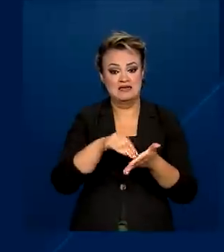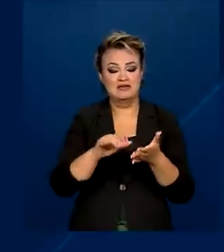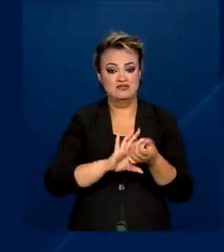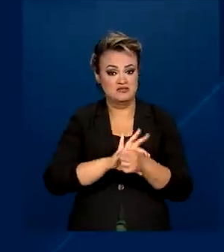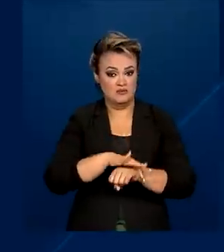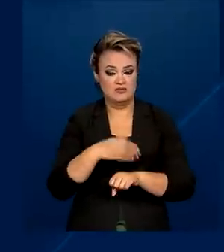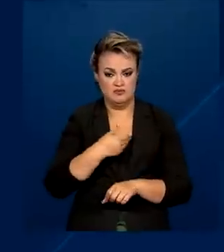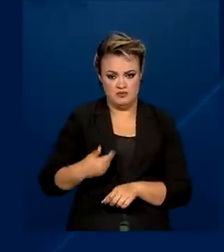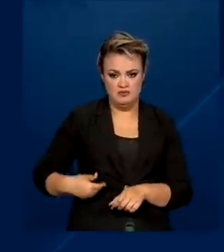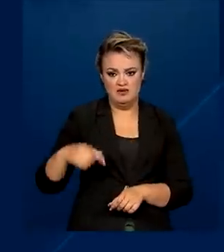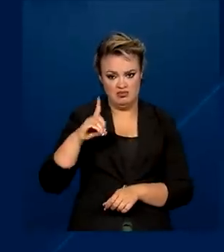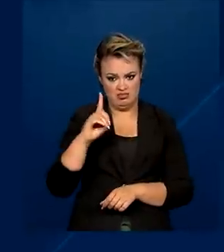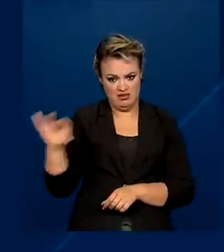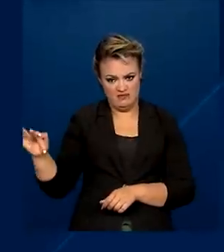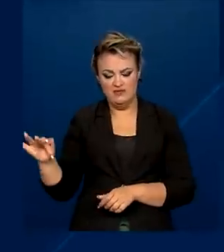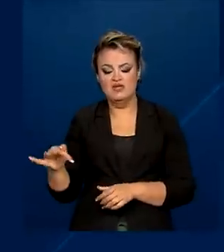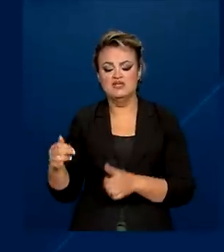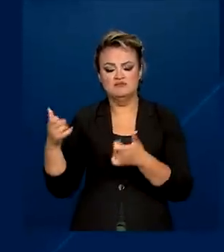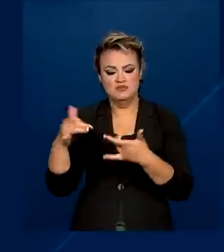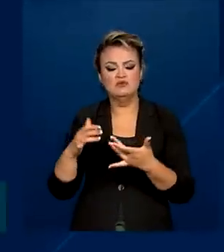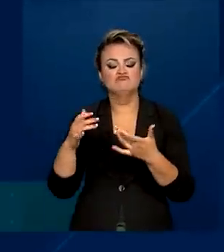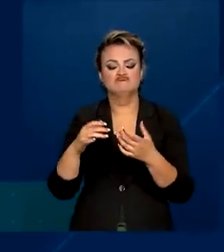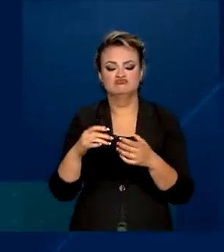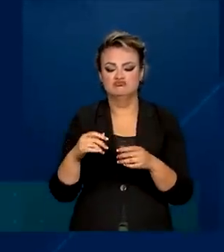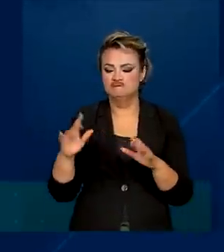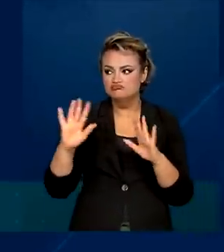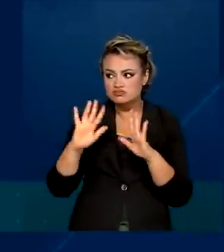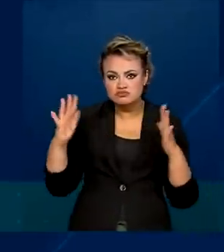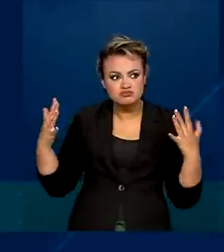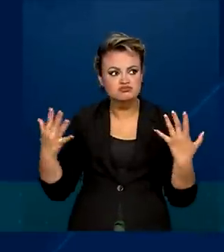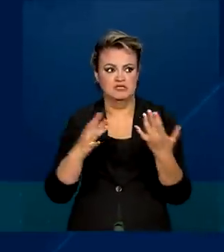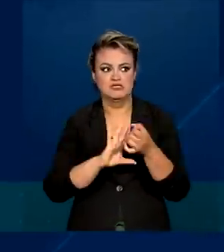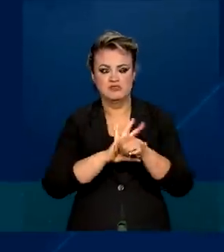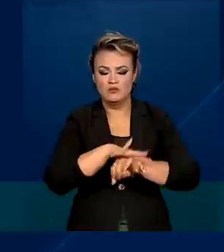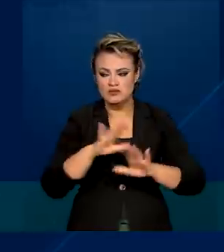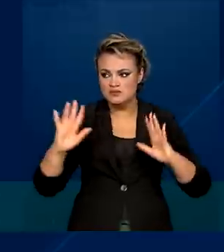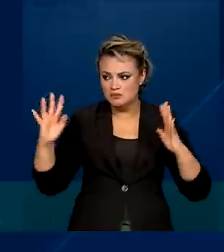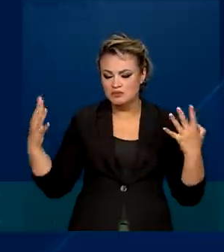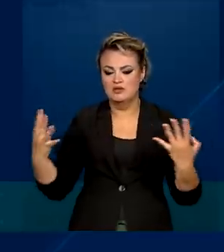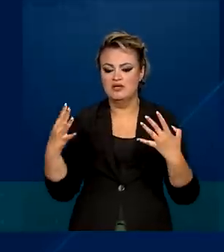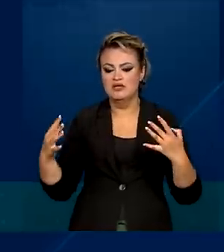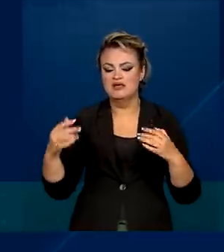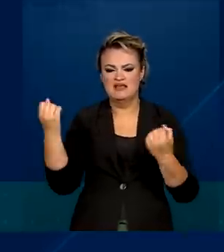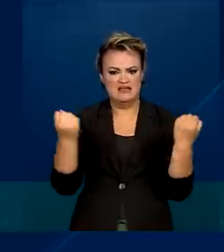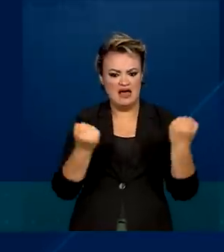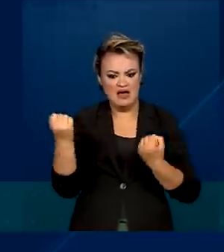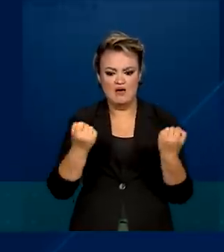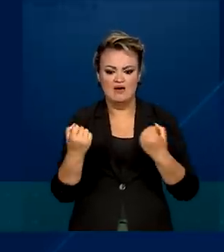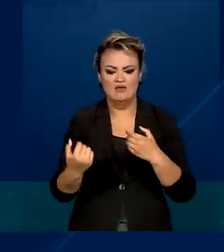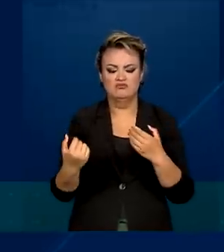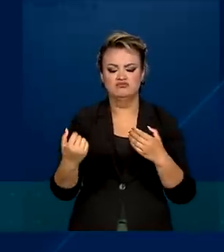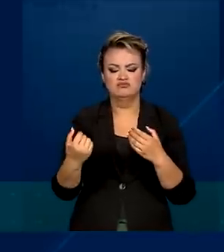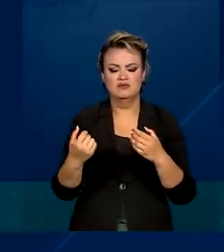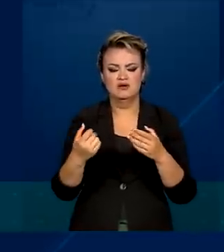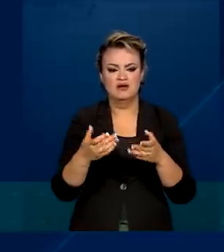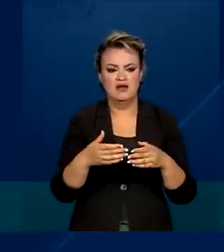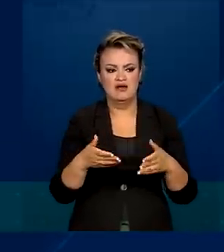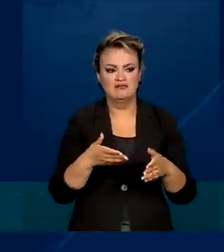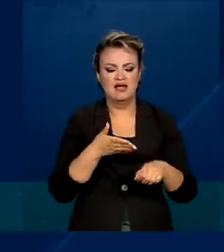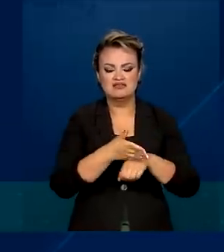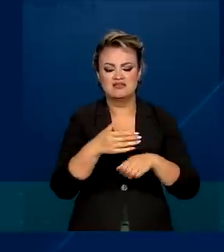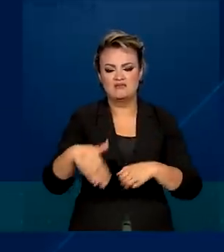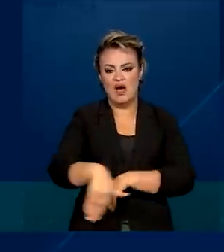Pública do Distrito Federal reforçou a segurança ali na área e restringiu o acesso de veículos a Esplanada dos Ministérios